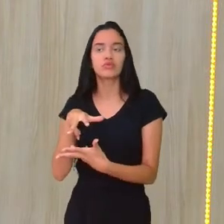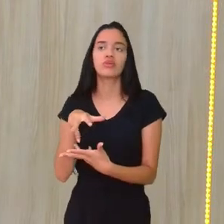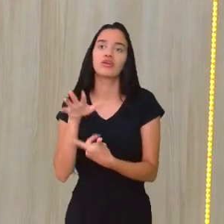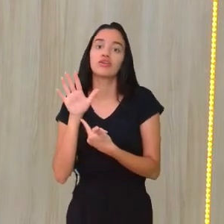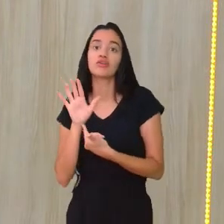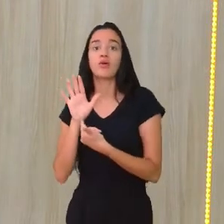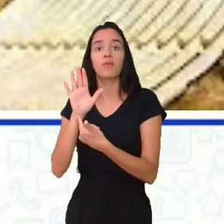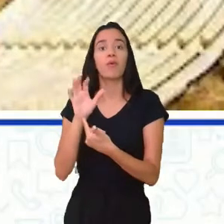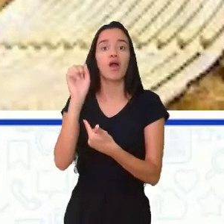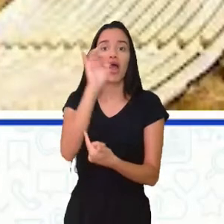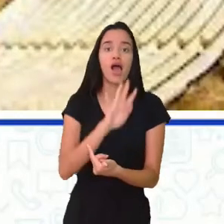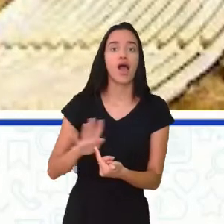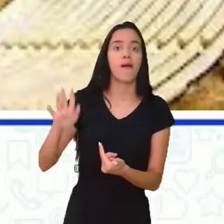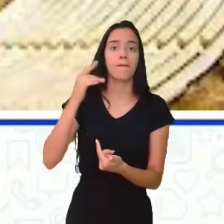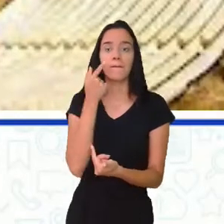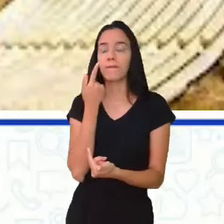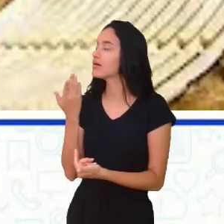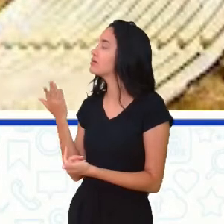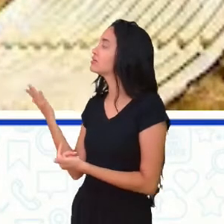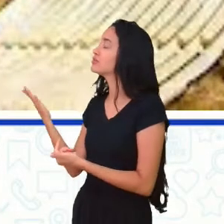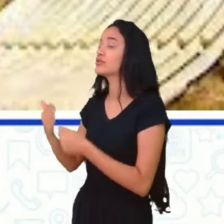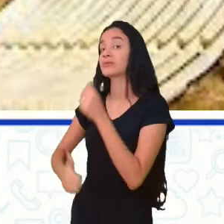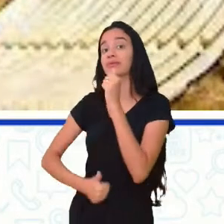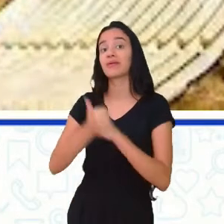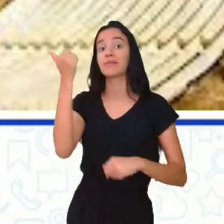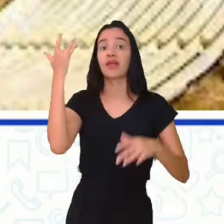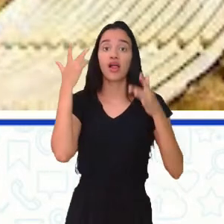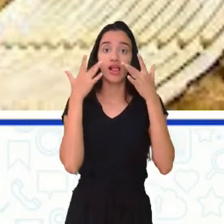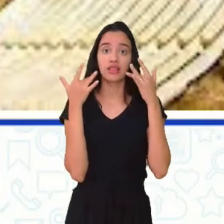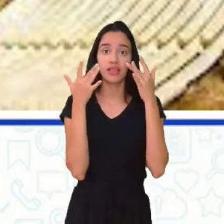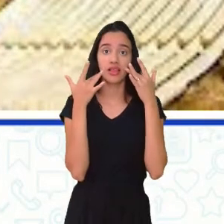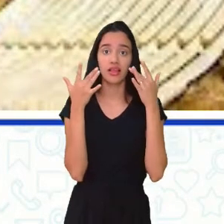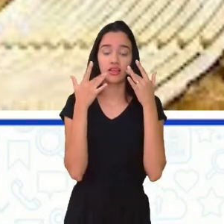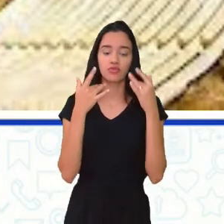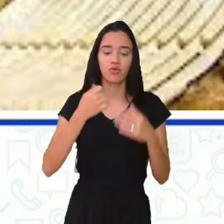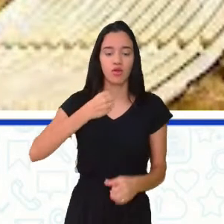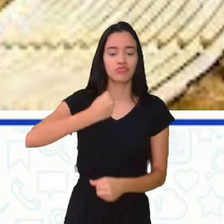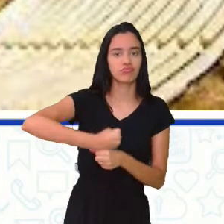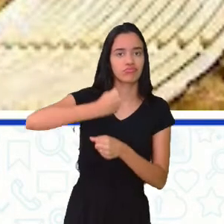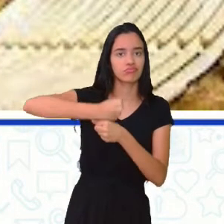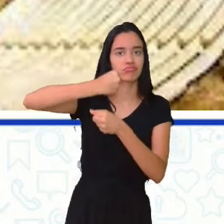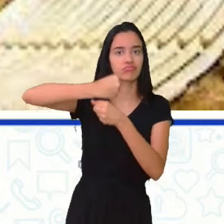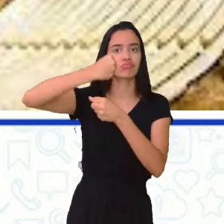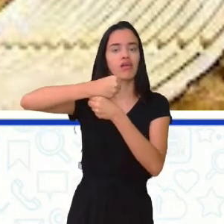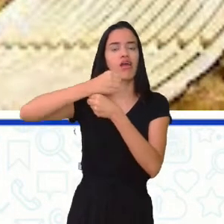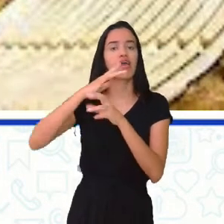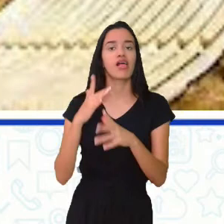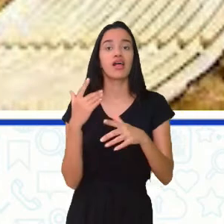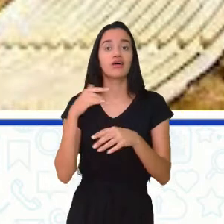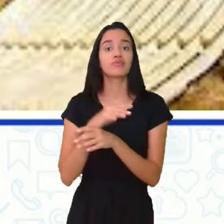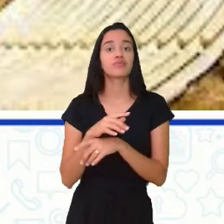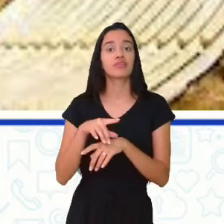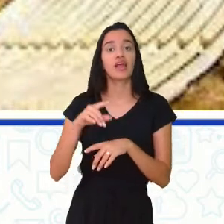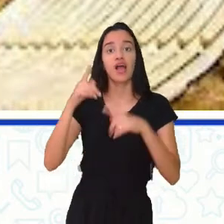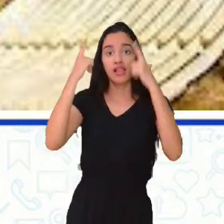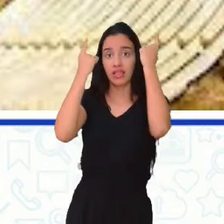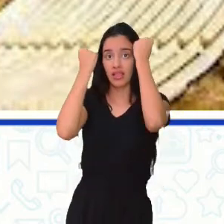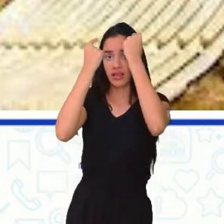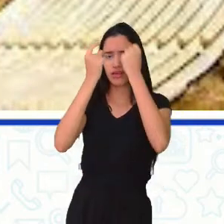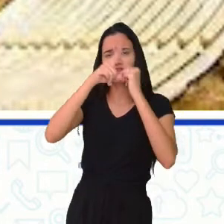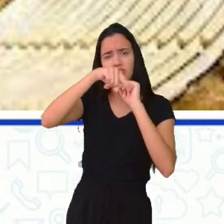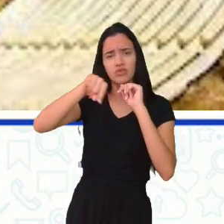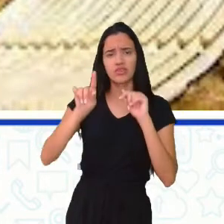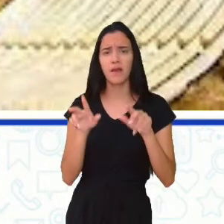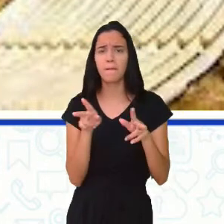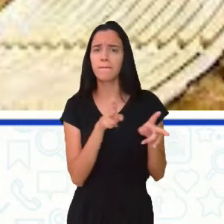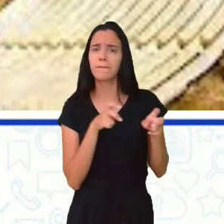essa imagem aí desse primeiro teatro, não é? Quando ele foi construído lá na Grécia. E aí vocês percebem